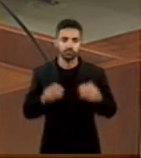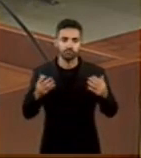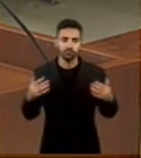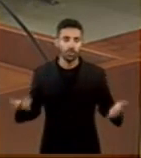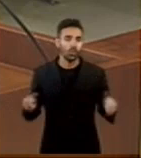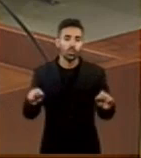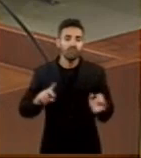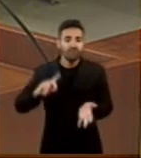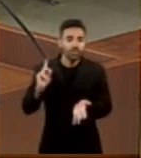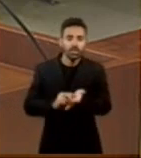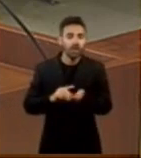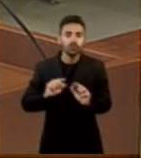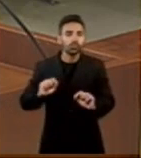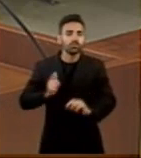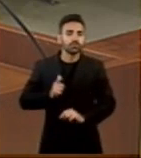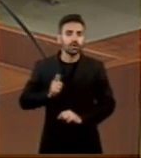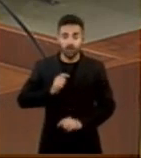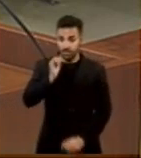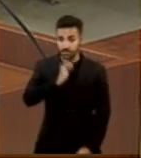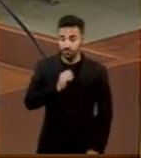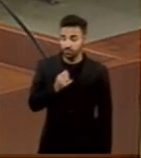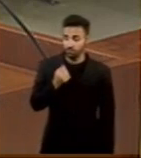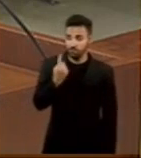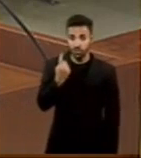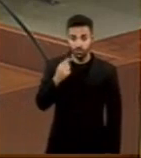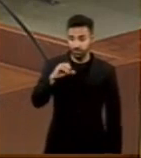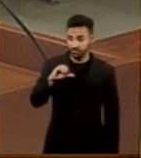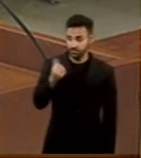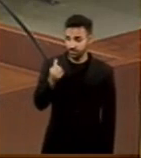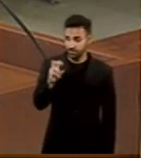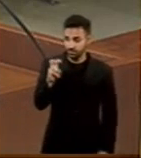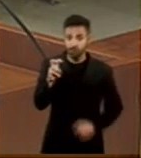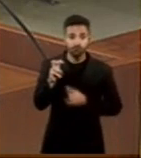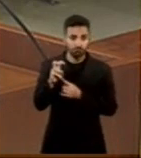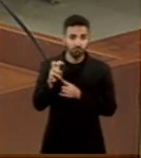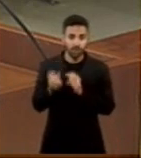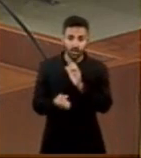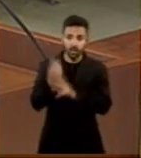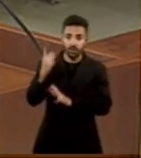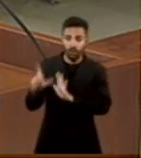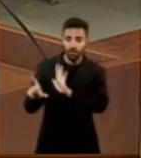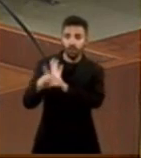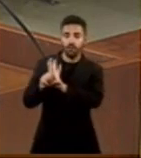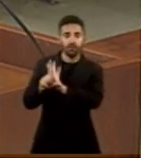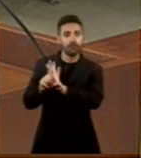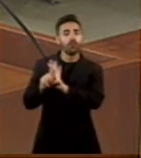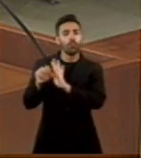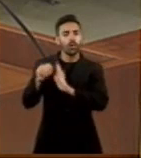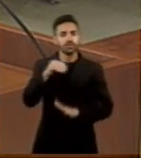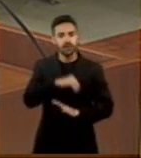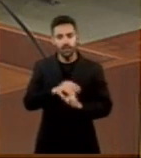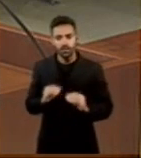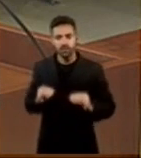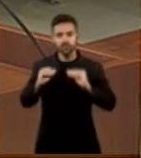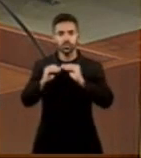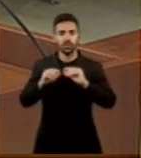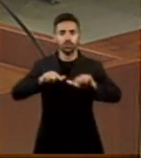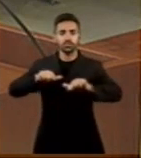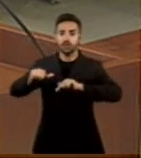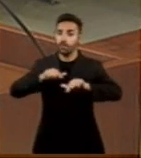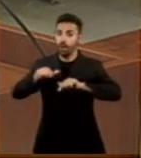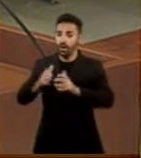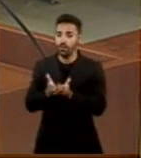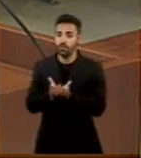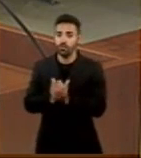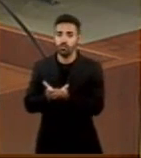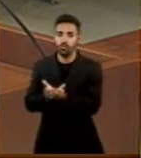concreto? Em 65, surge essa lei que prevê o adicional de risco portuário. Seus termos já foram lidos, não os